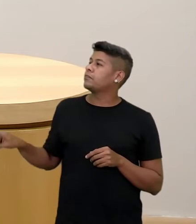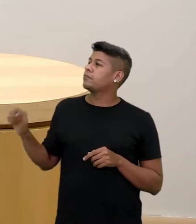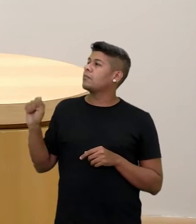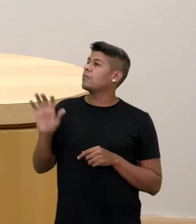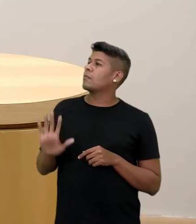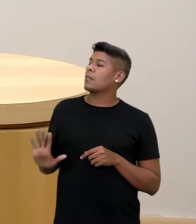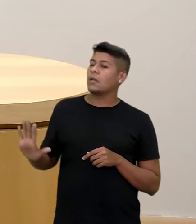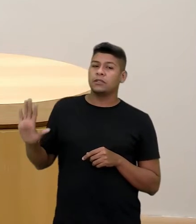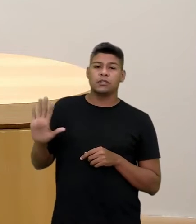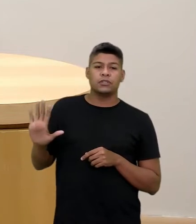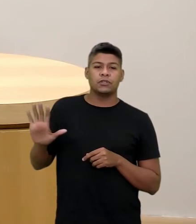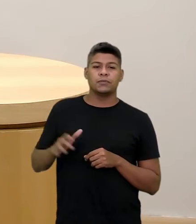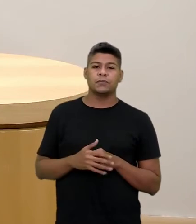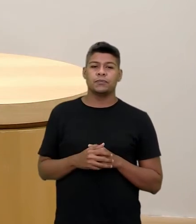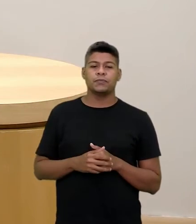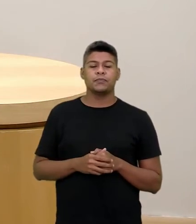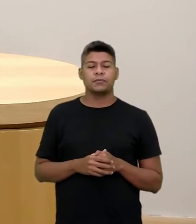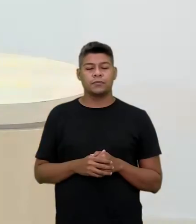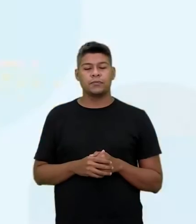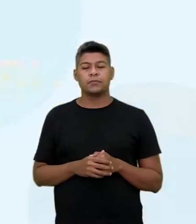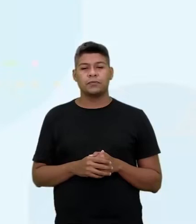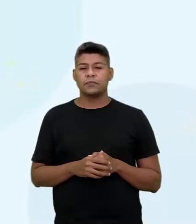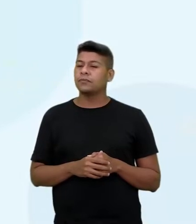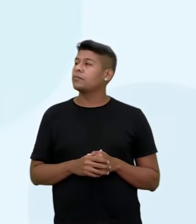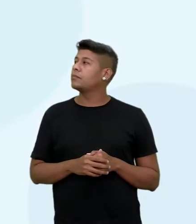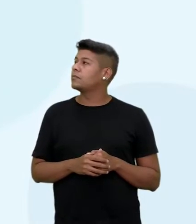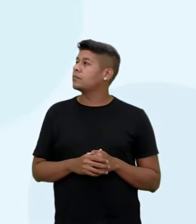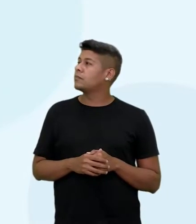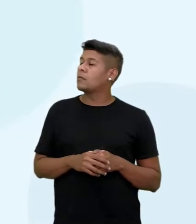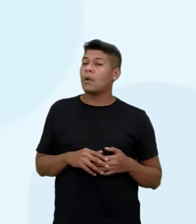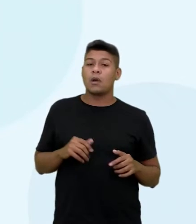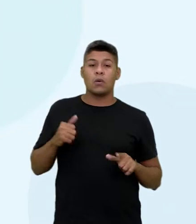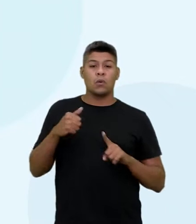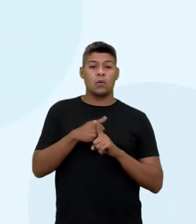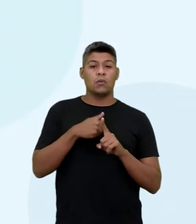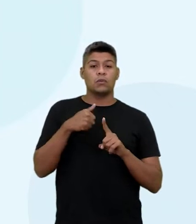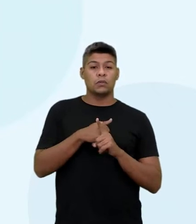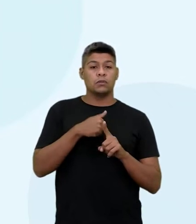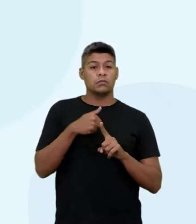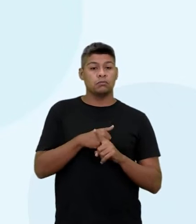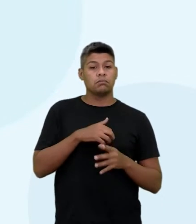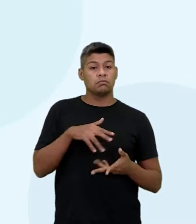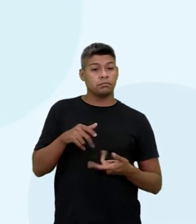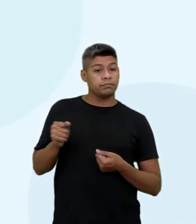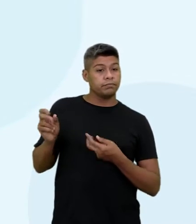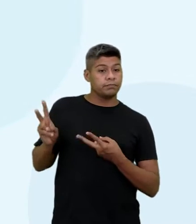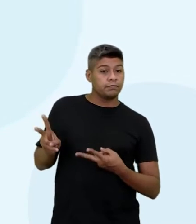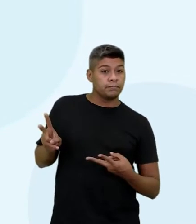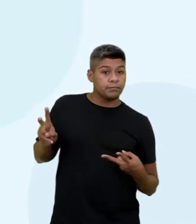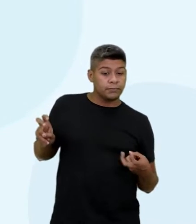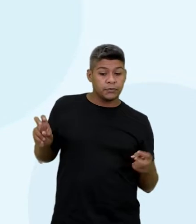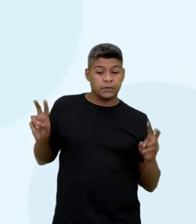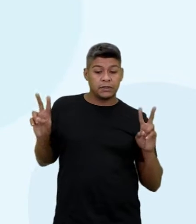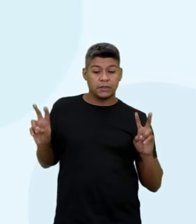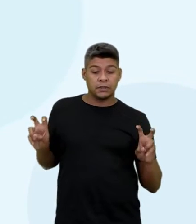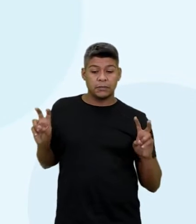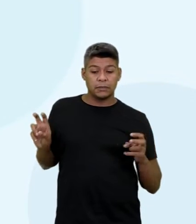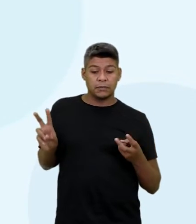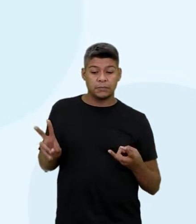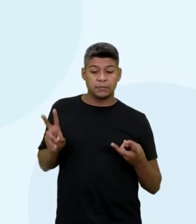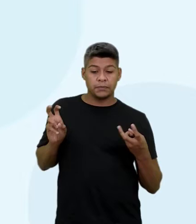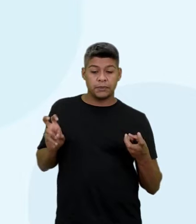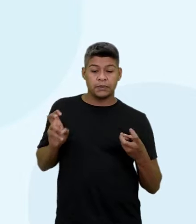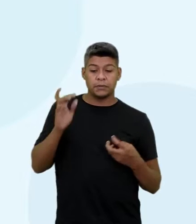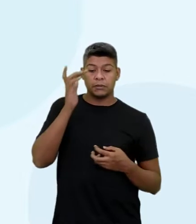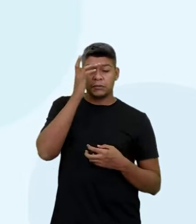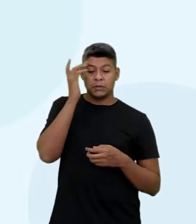aí para vocês, aliás, um slide para vocês. Lutas do mundo. Ao nos depararmos com este assunto, percebemos que diferentes povos